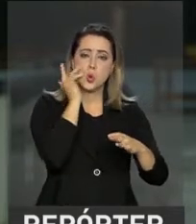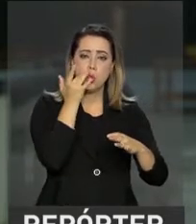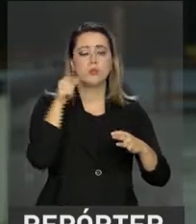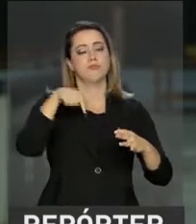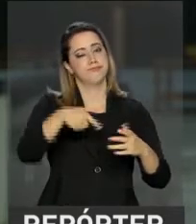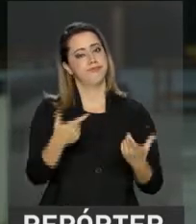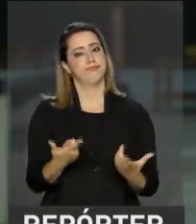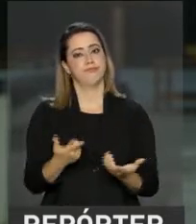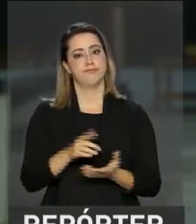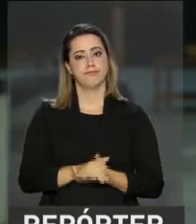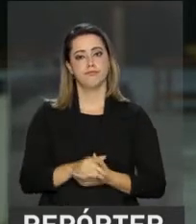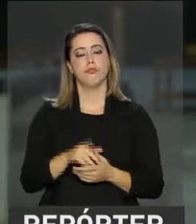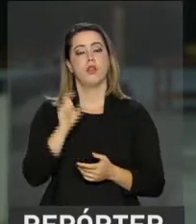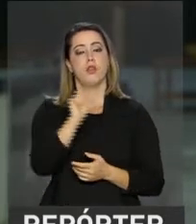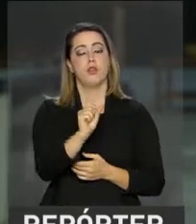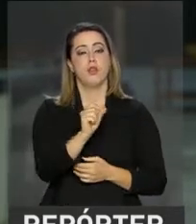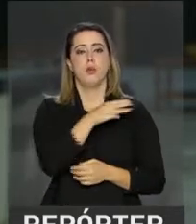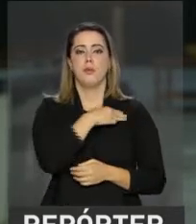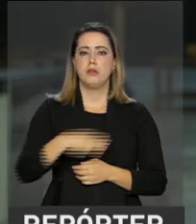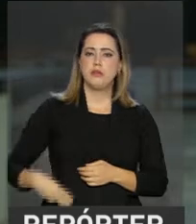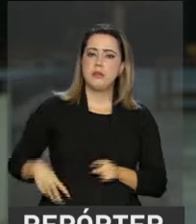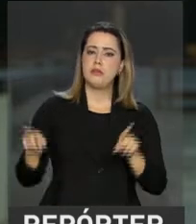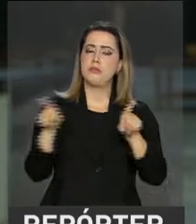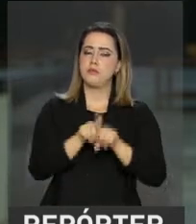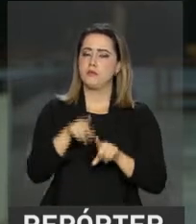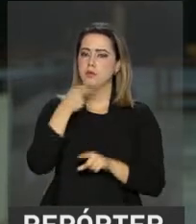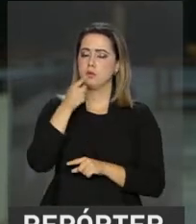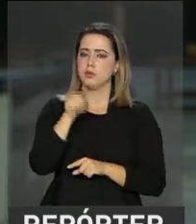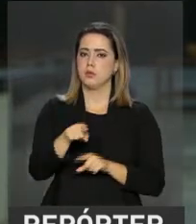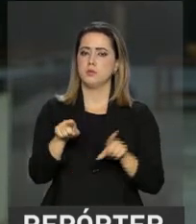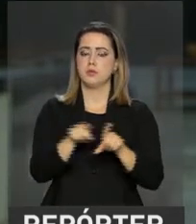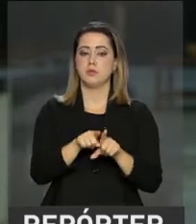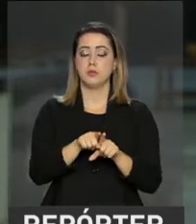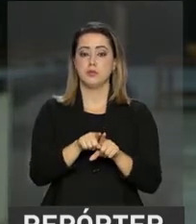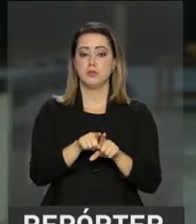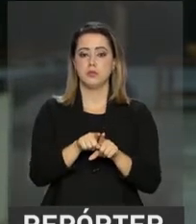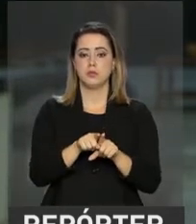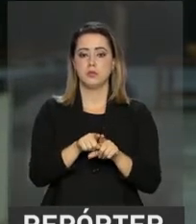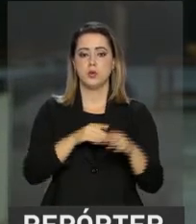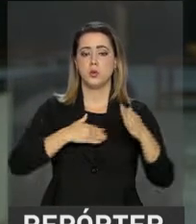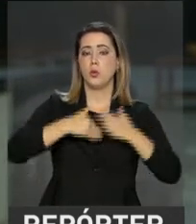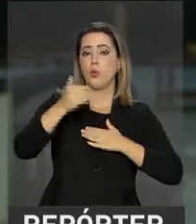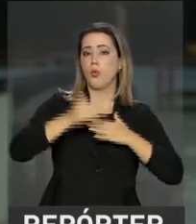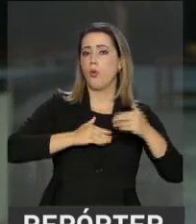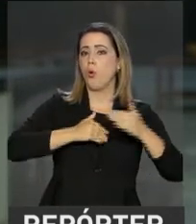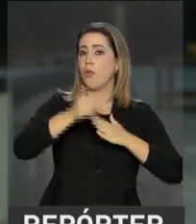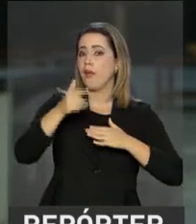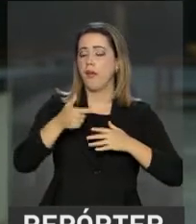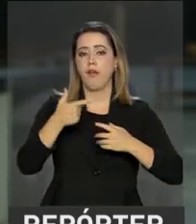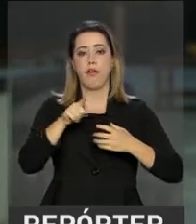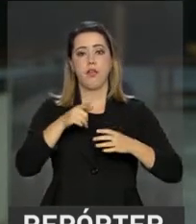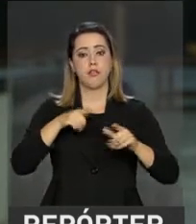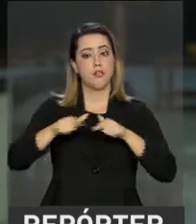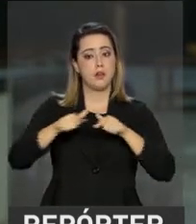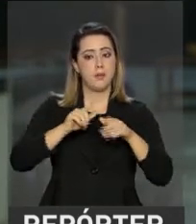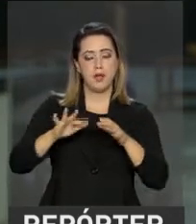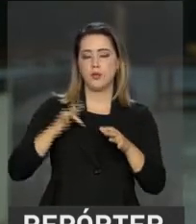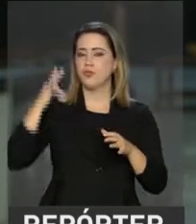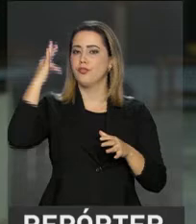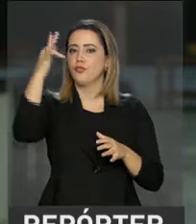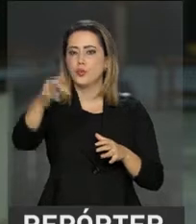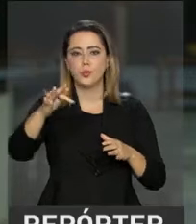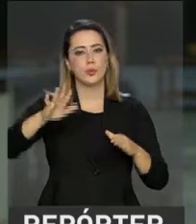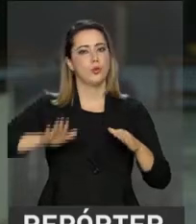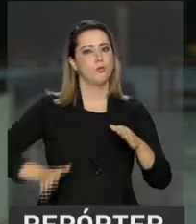na reserva. O ministro também afirmou que qualquer exploração futura de